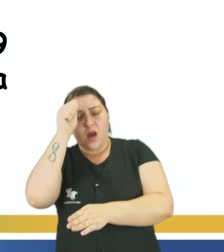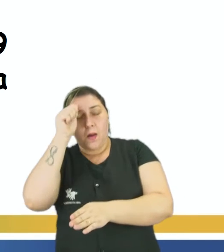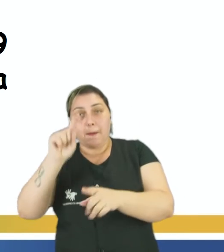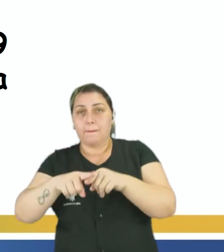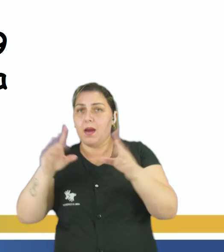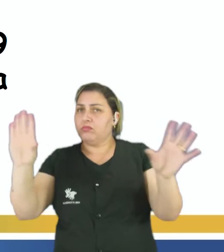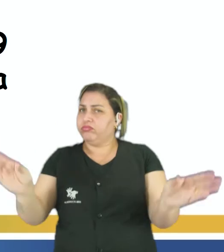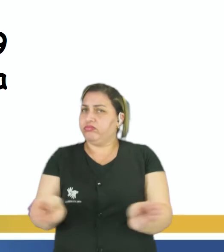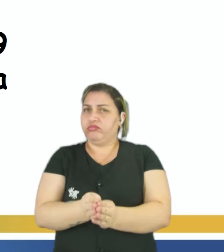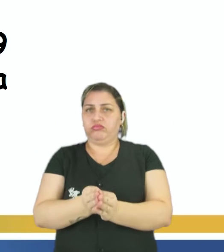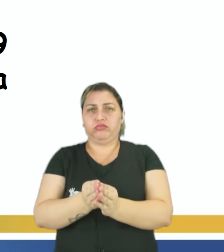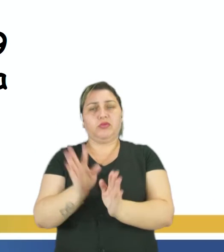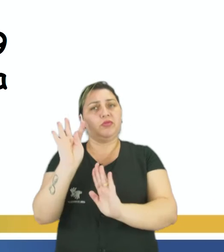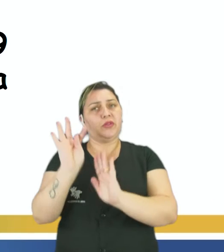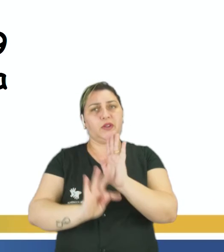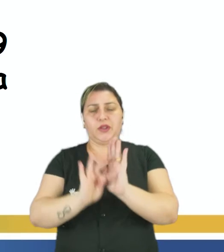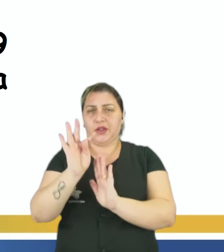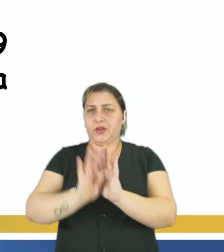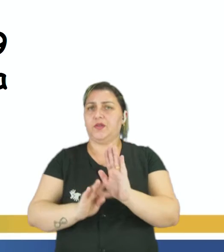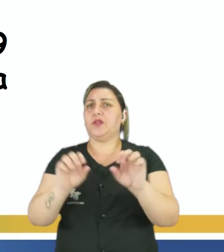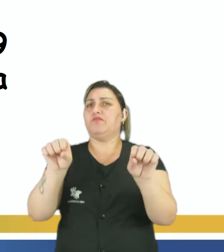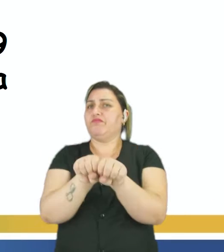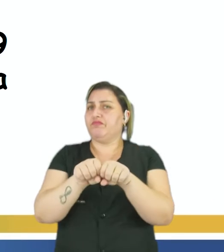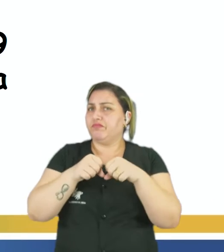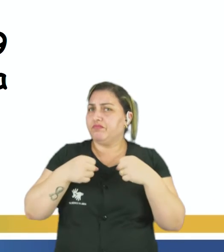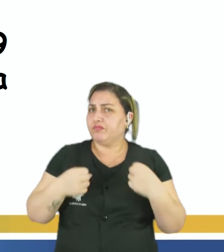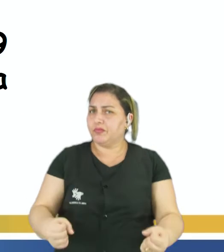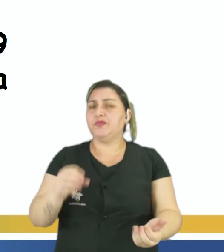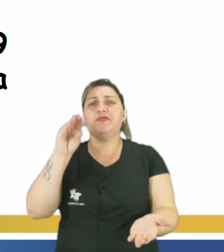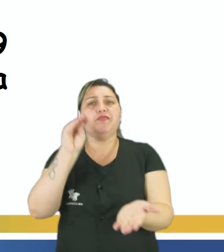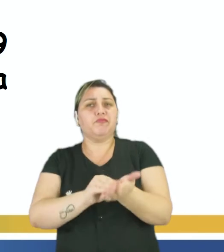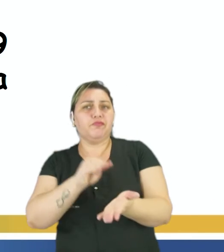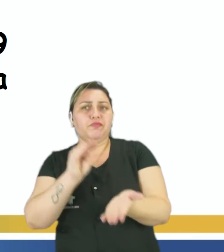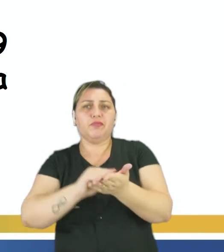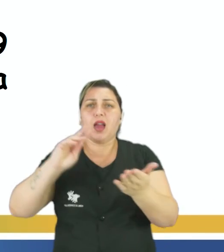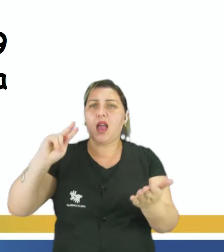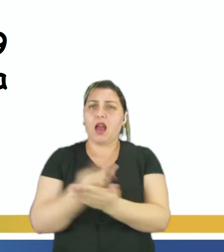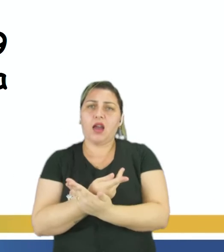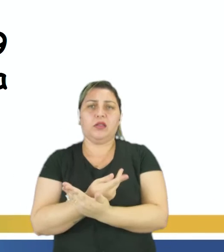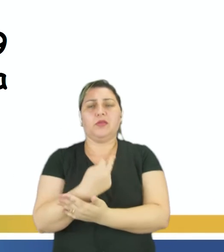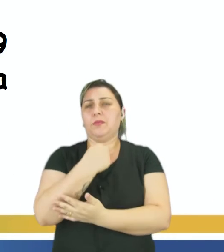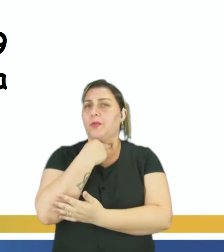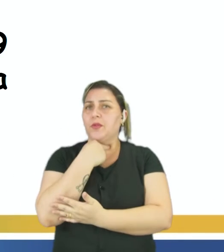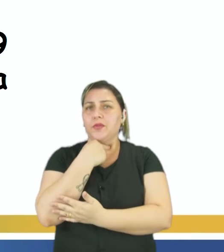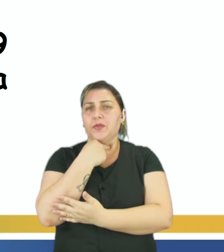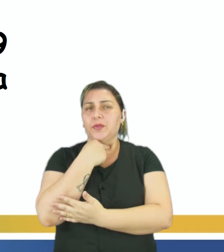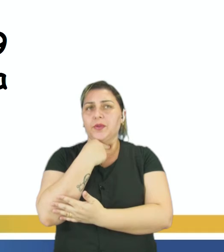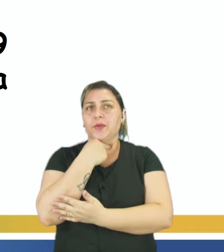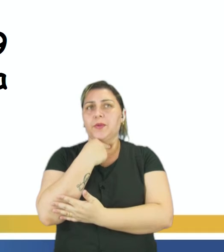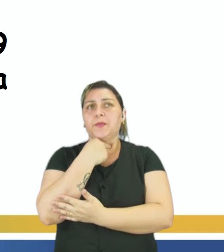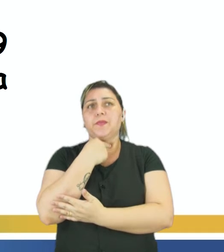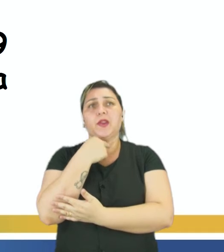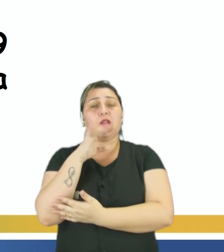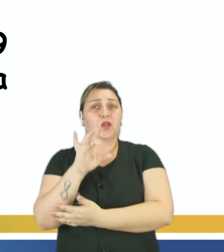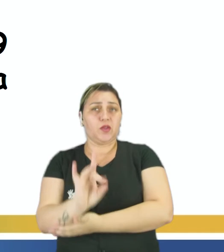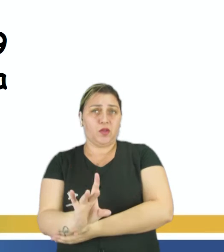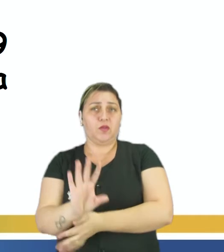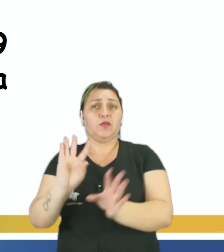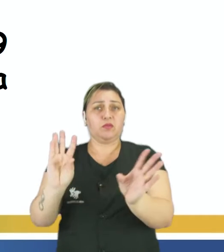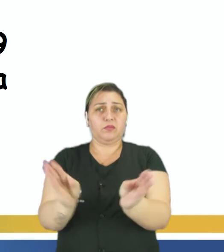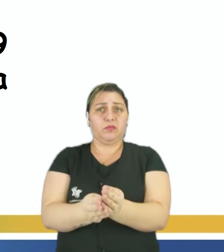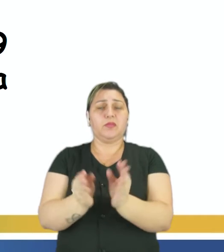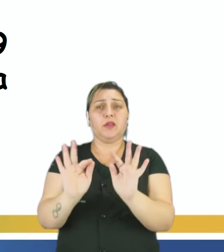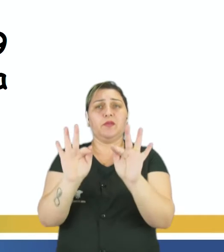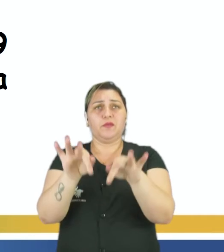a sua conclusão, o texto fica quebrado, né? Aleijado, não pode. Então, você tem que fazer uma